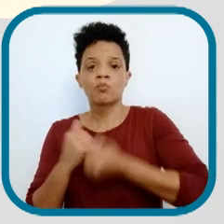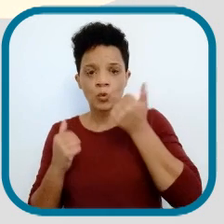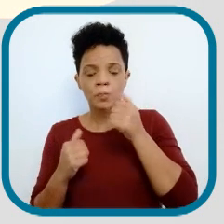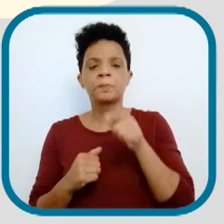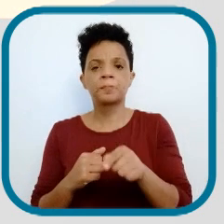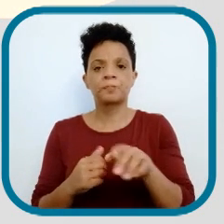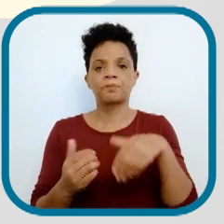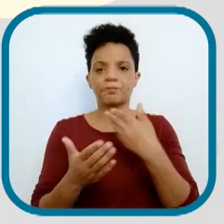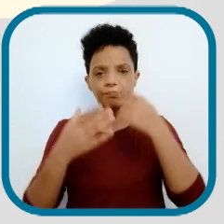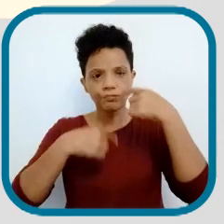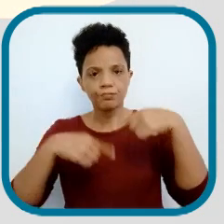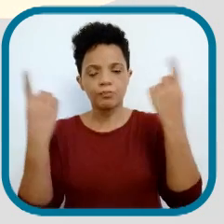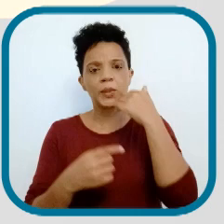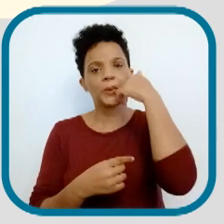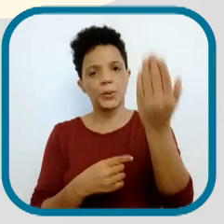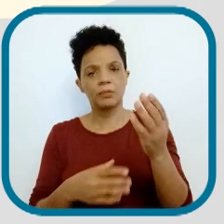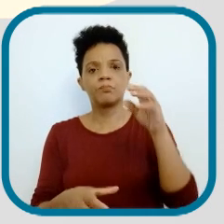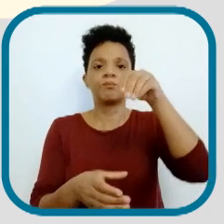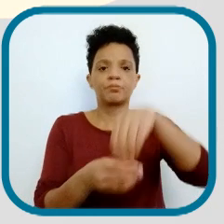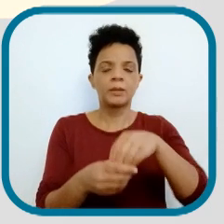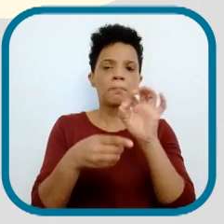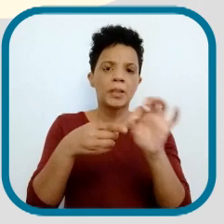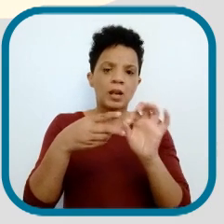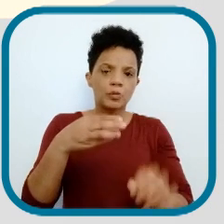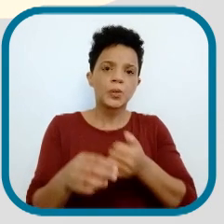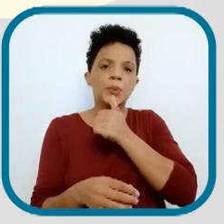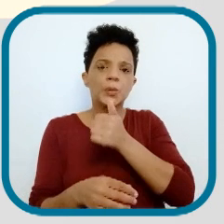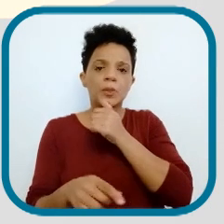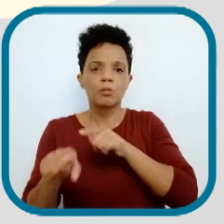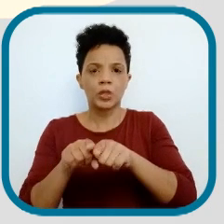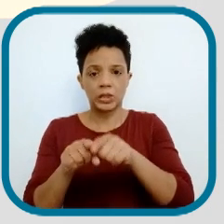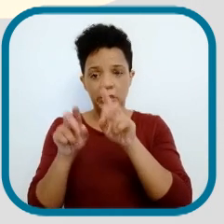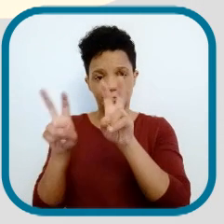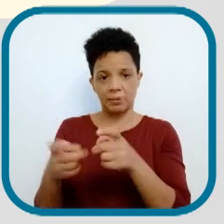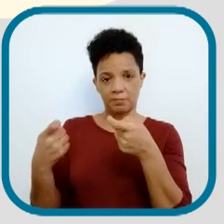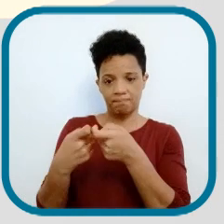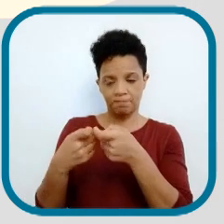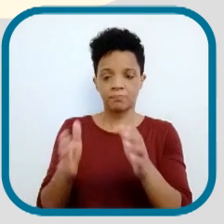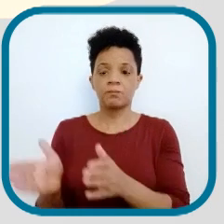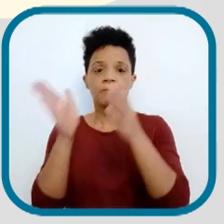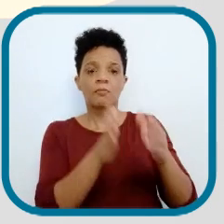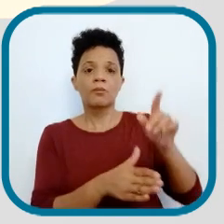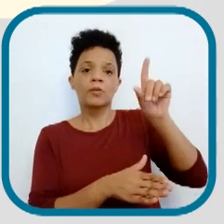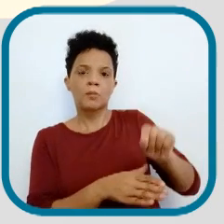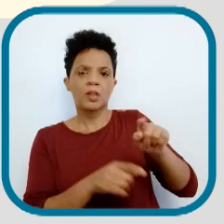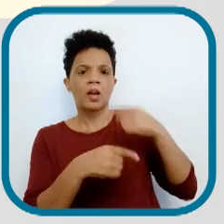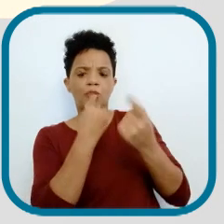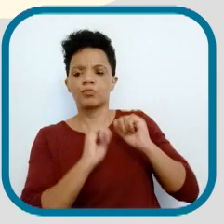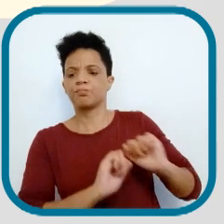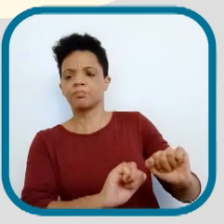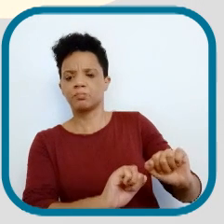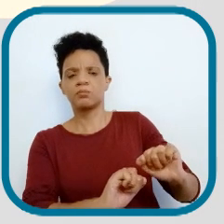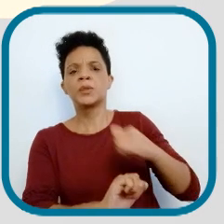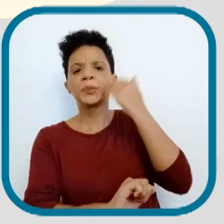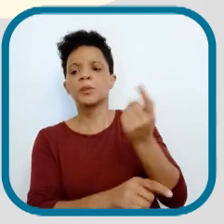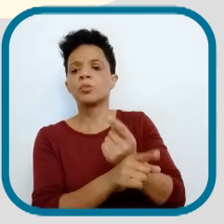candidatos e os vencedores são aqueles que demonstram maior mérito dentro dos parâmetros estabelecidos pela política em questão. Por outro lado, há também